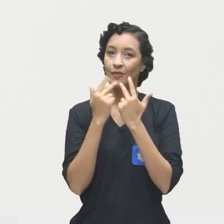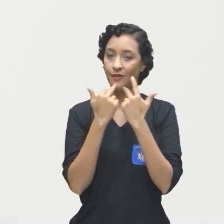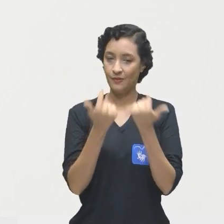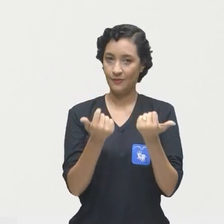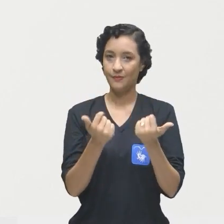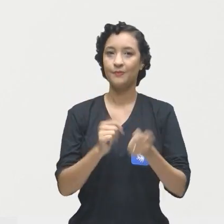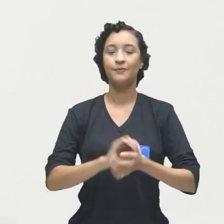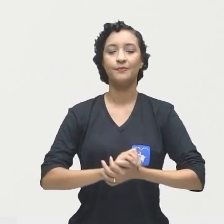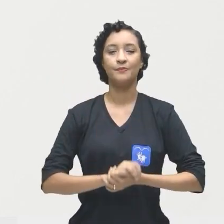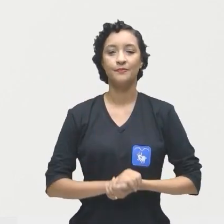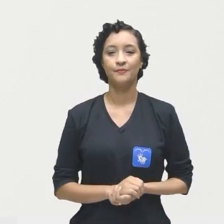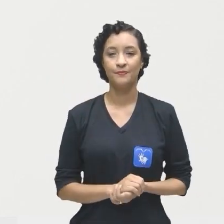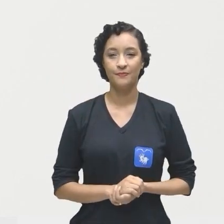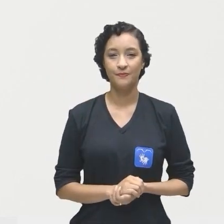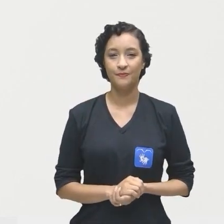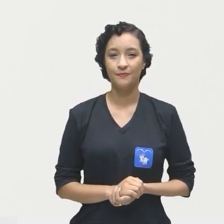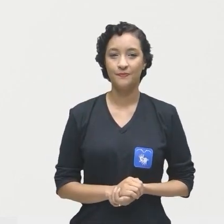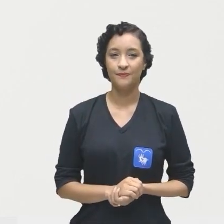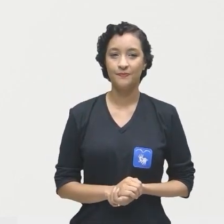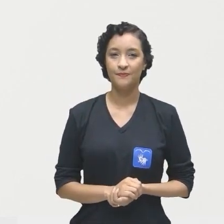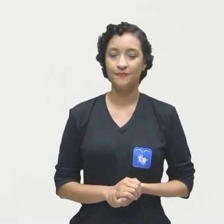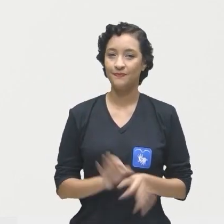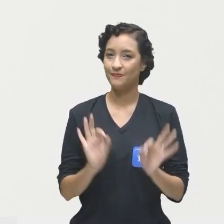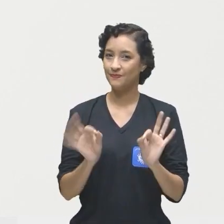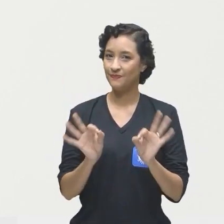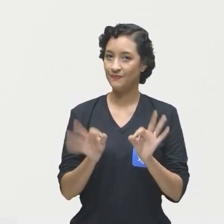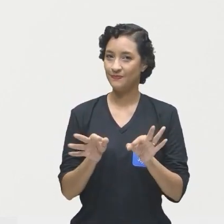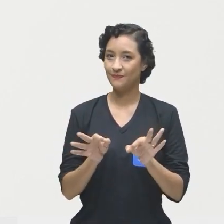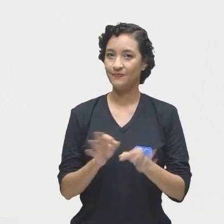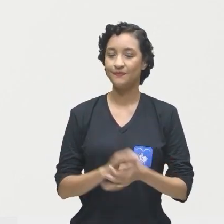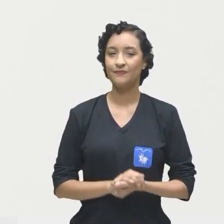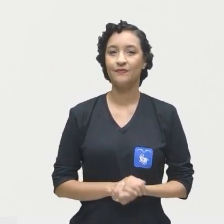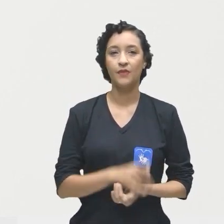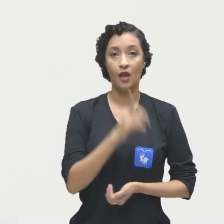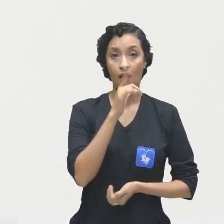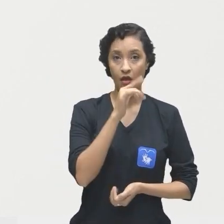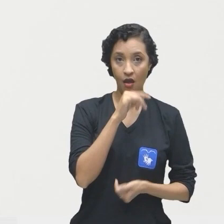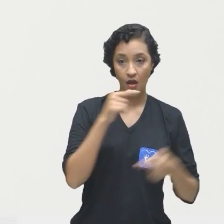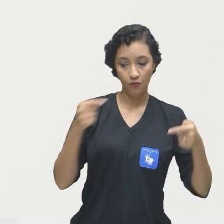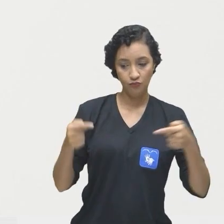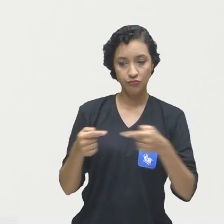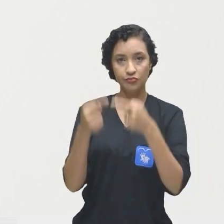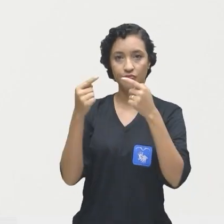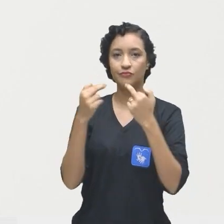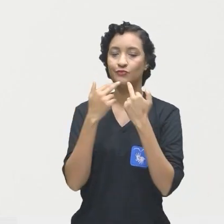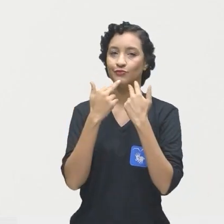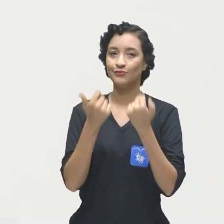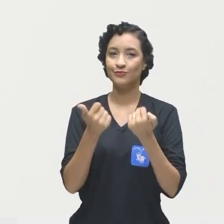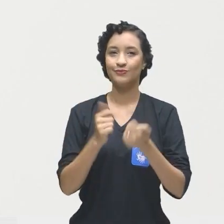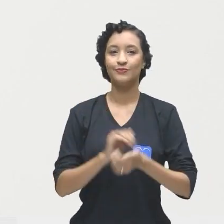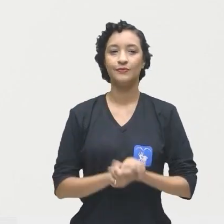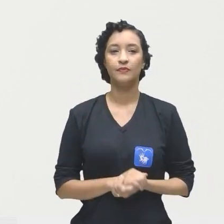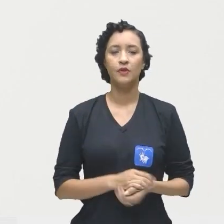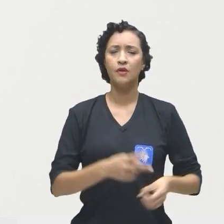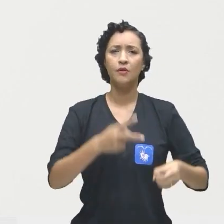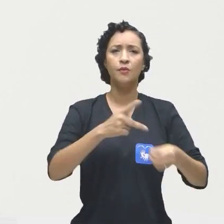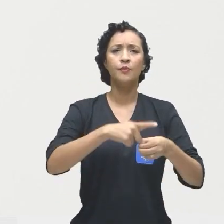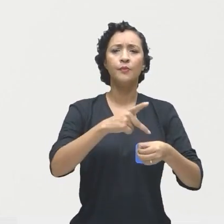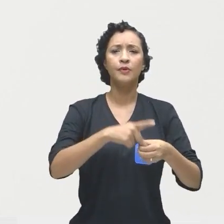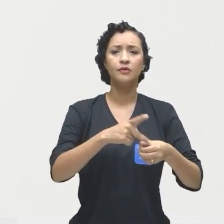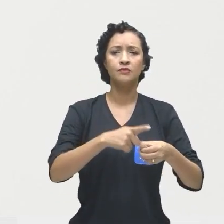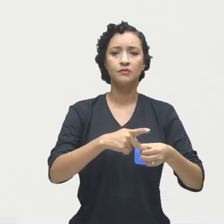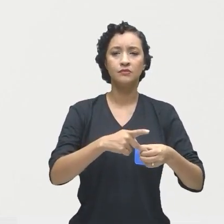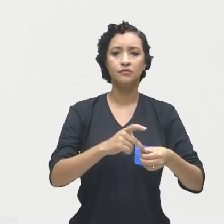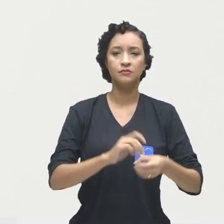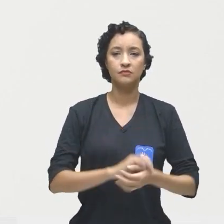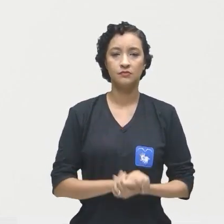natural. Muito bem, a água, ela é da natureza. E o petróleo? Ah, professora, eu descobri